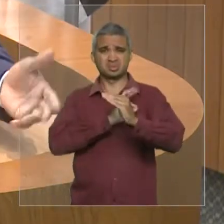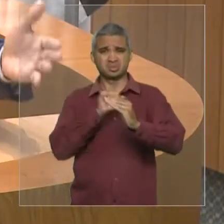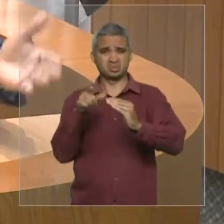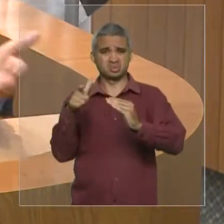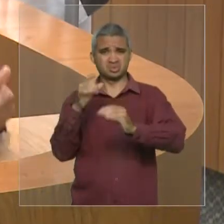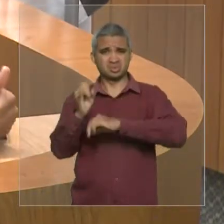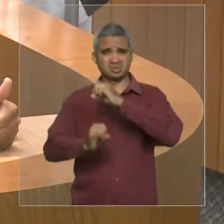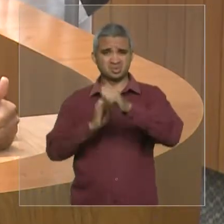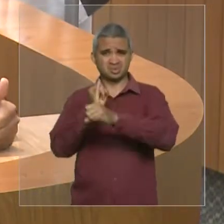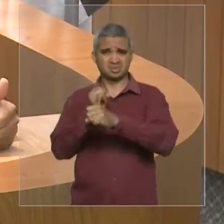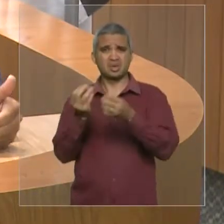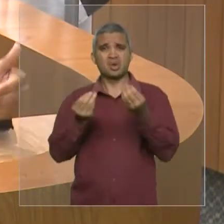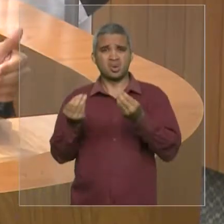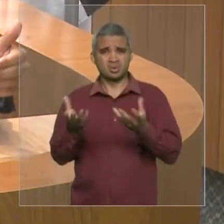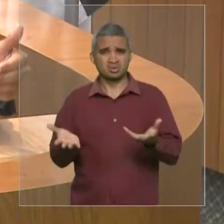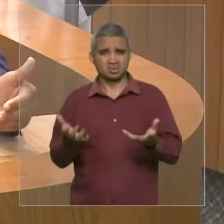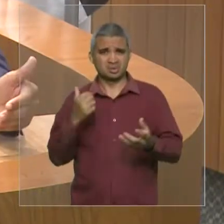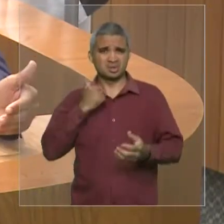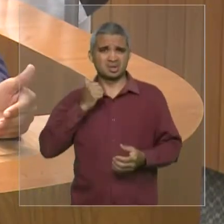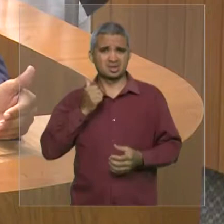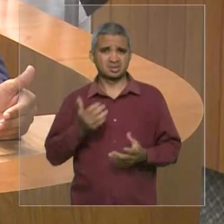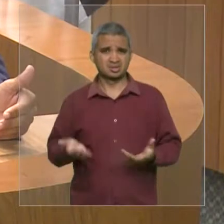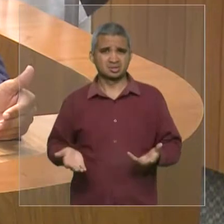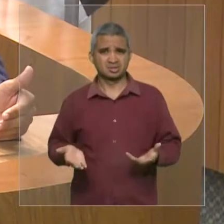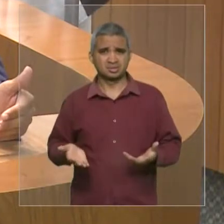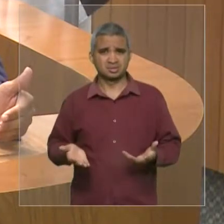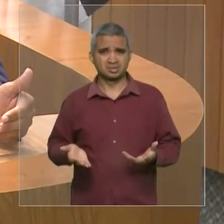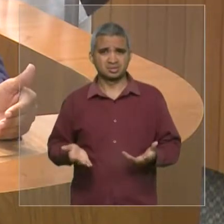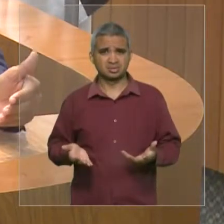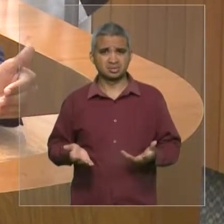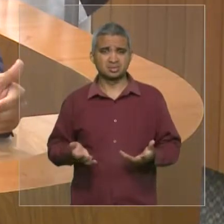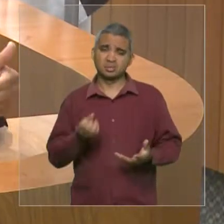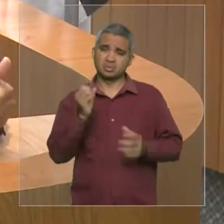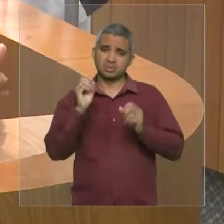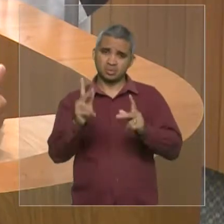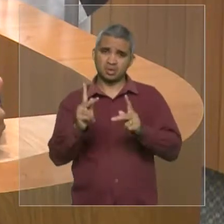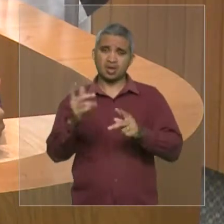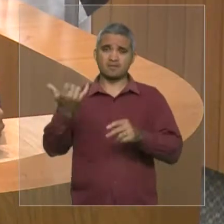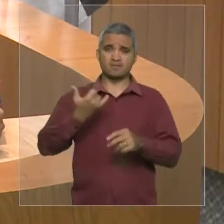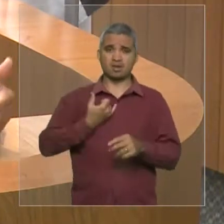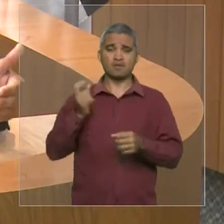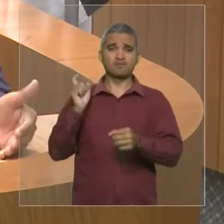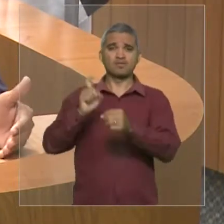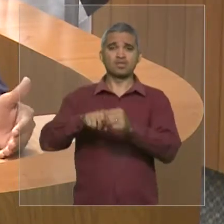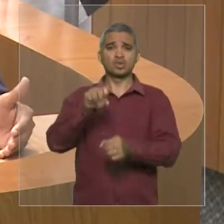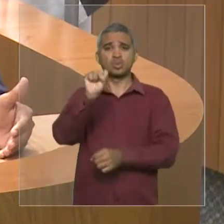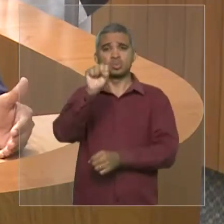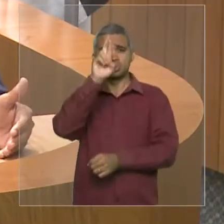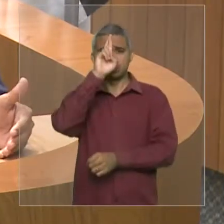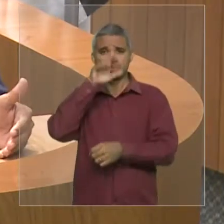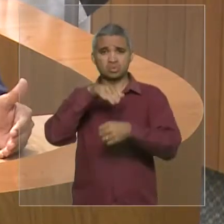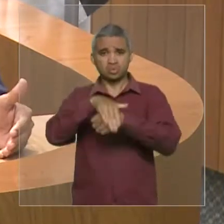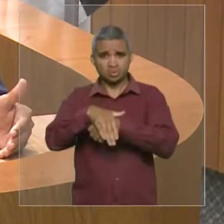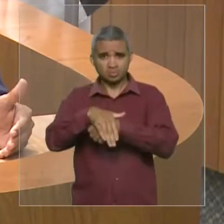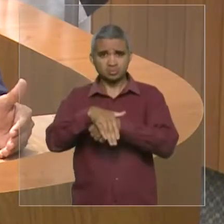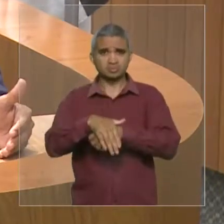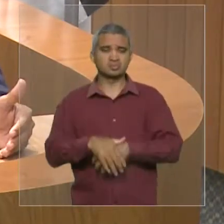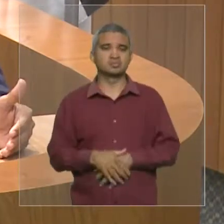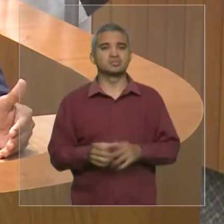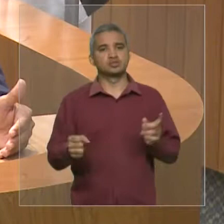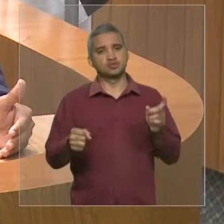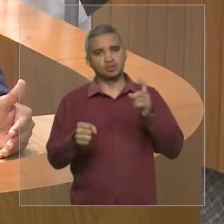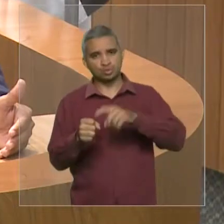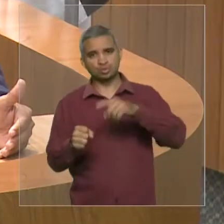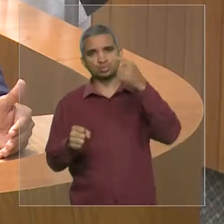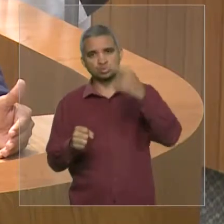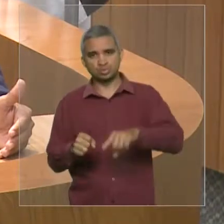horas. Voltei como combinado. Quando chego na porta, o funcionário me informa que não tinha como fazer o BO. Estava sem internet e o sistema